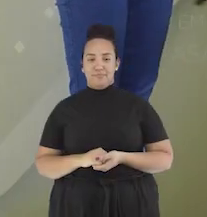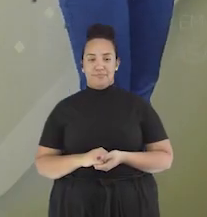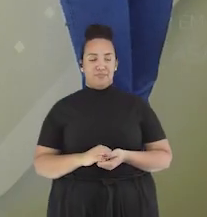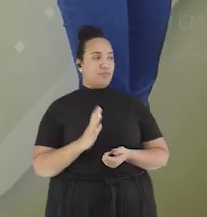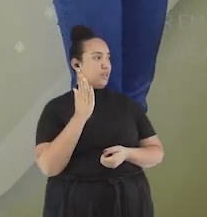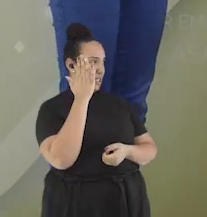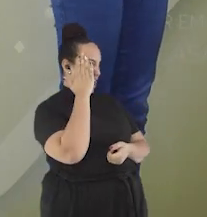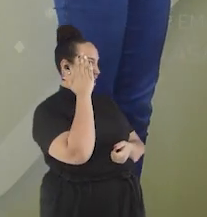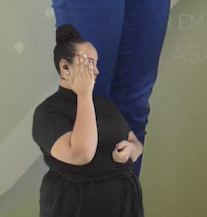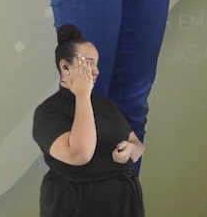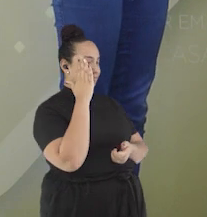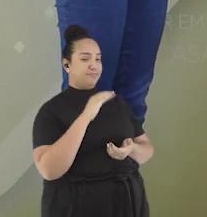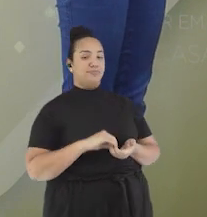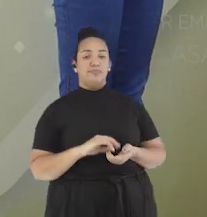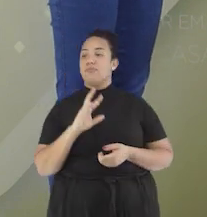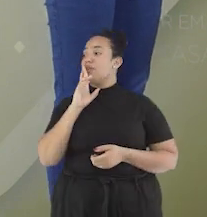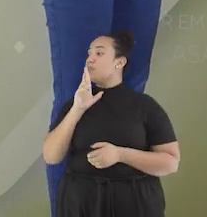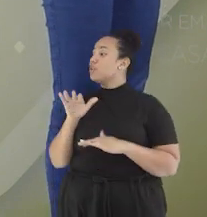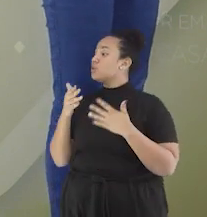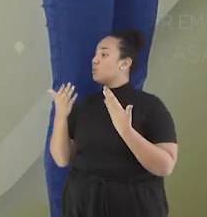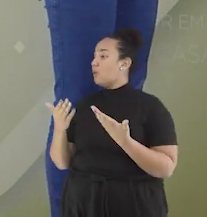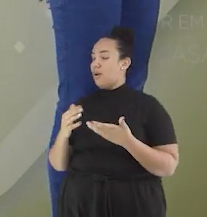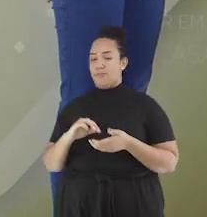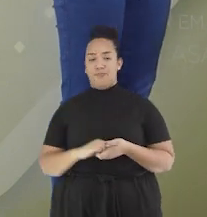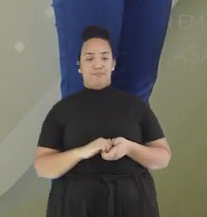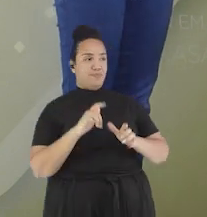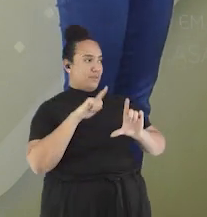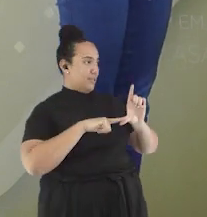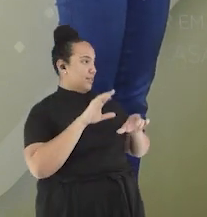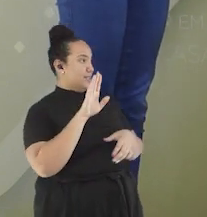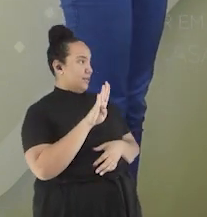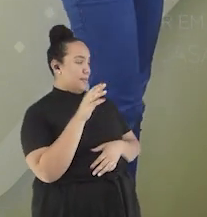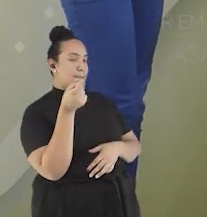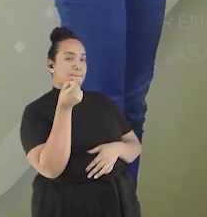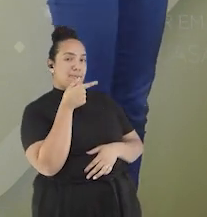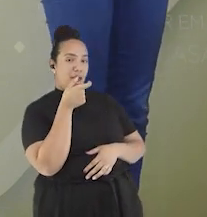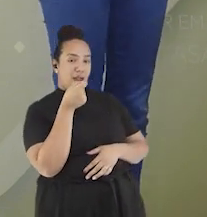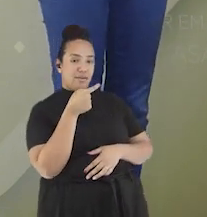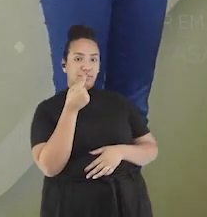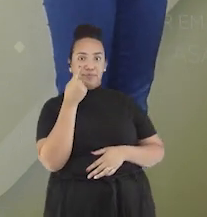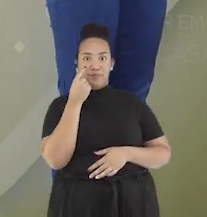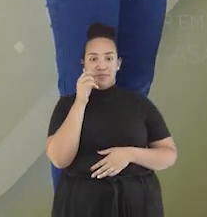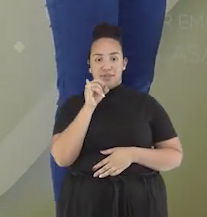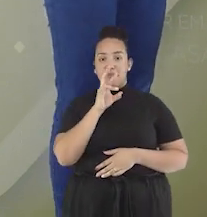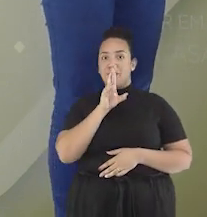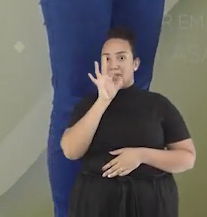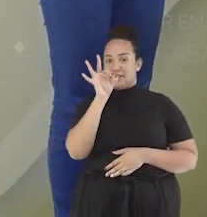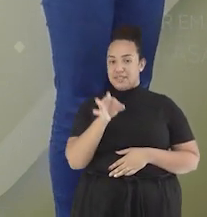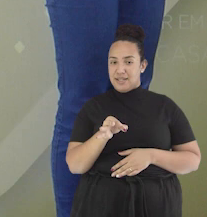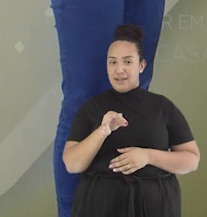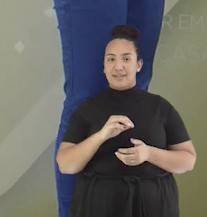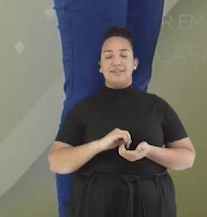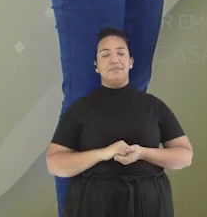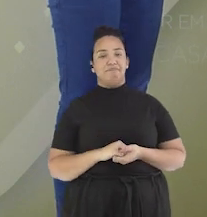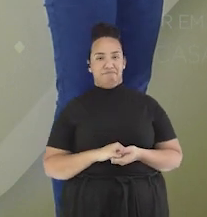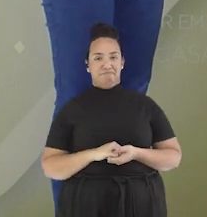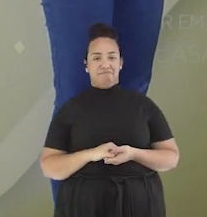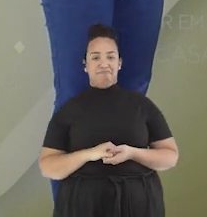Acho que já sei. Já sabe? Uhum. Qual é a resposta, Heloísa? Letra B, piada. Será que ela acertou, gente? É piada?